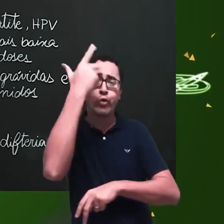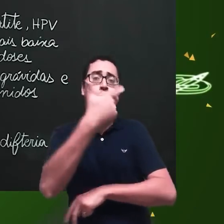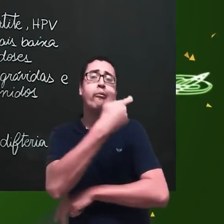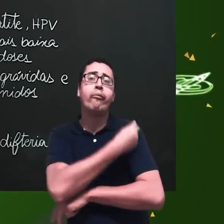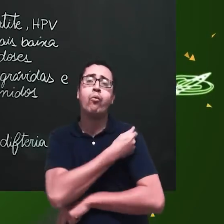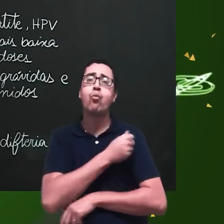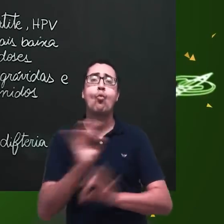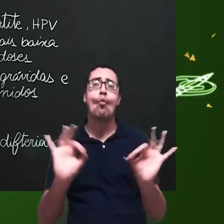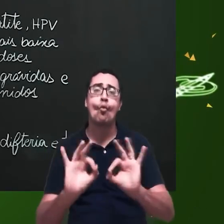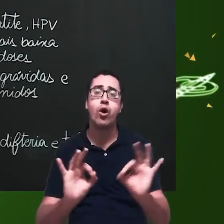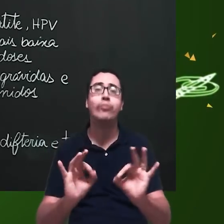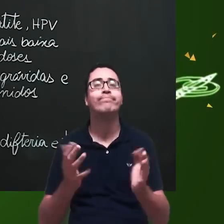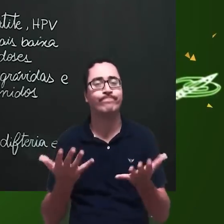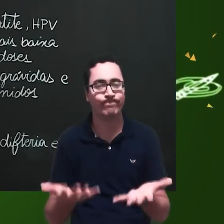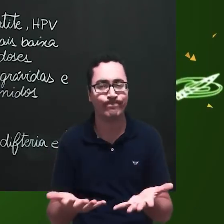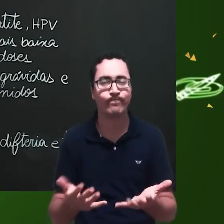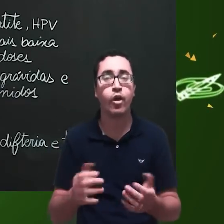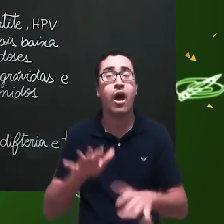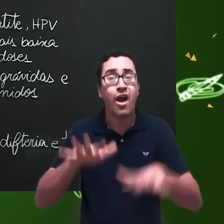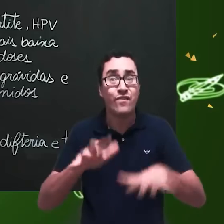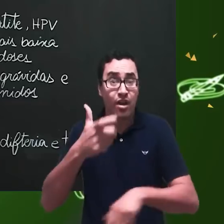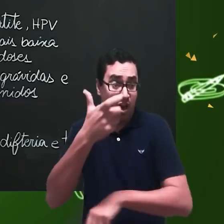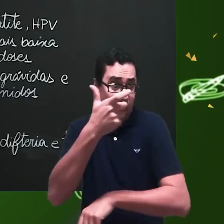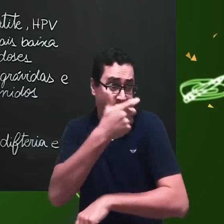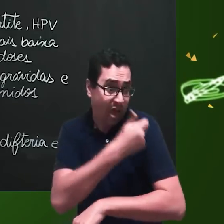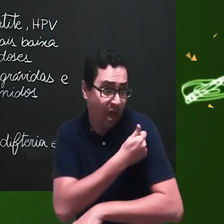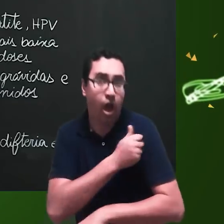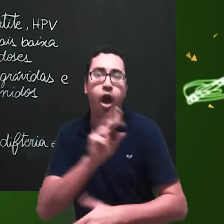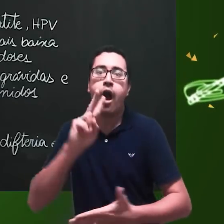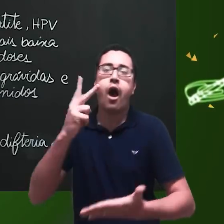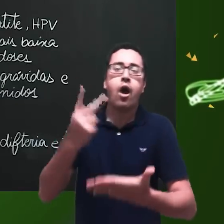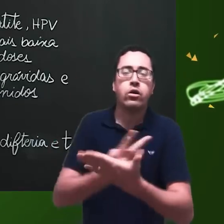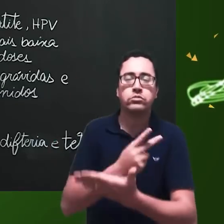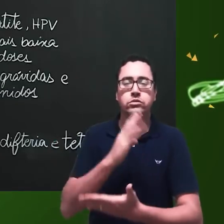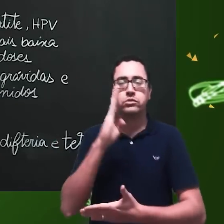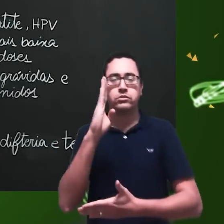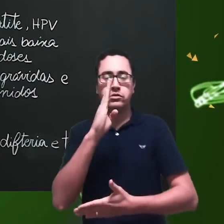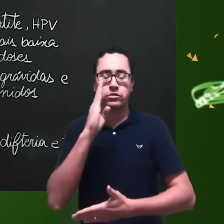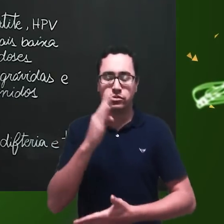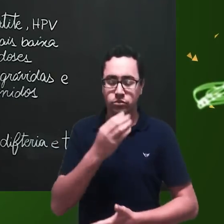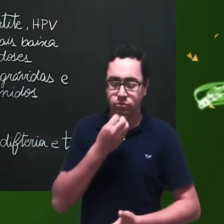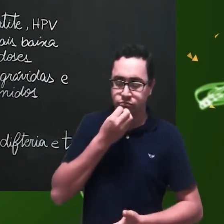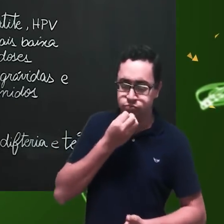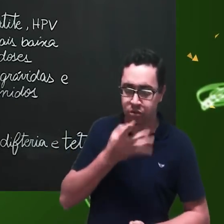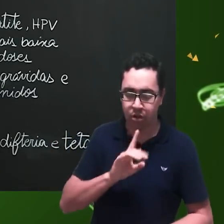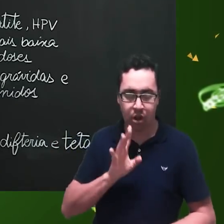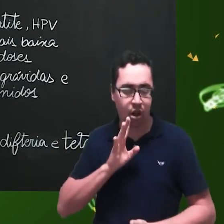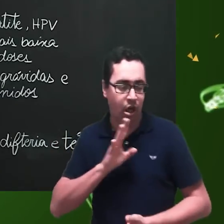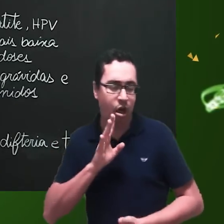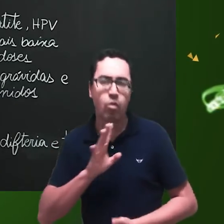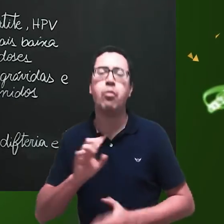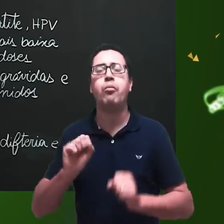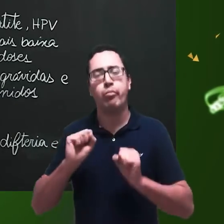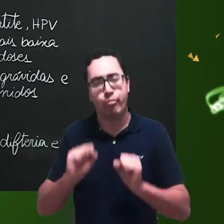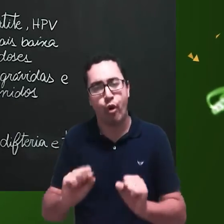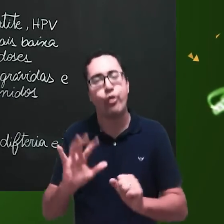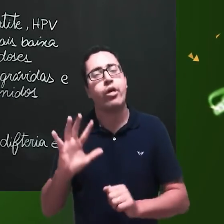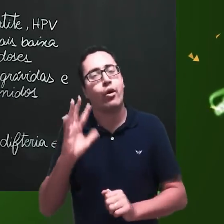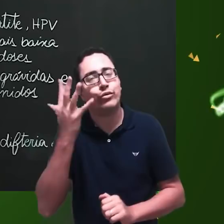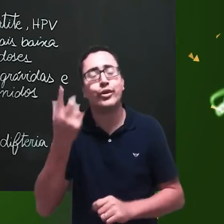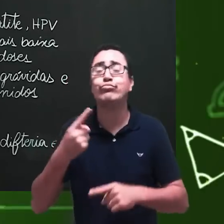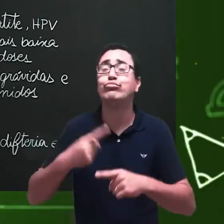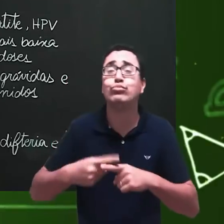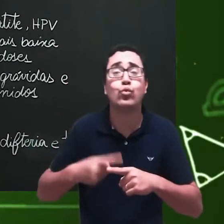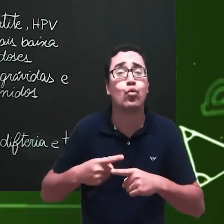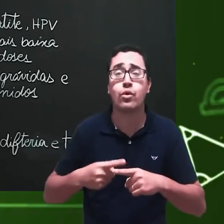tal. Podem haver reações? Podem haver reações. O corpo humano, guarde isso, a biologia,